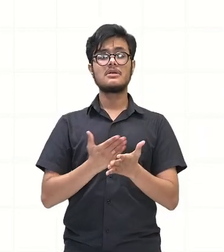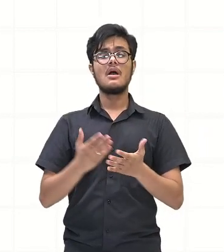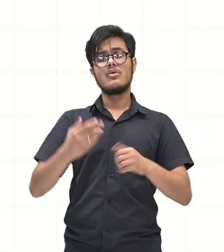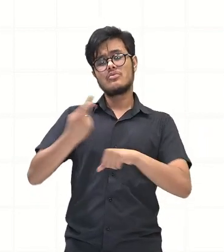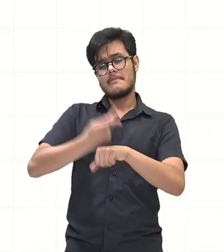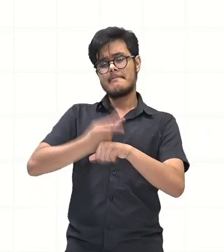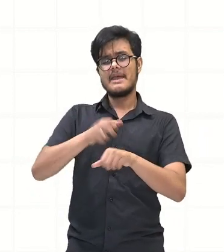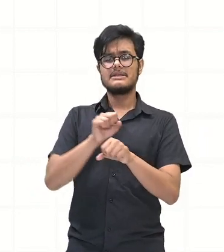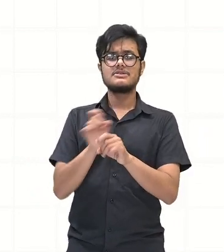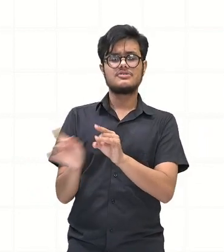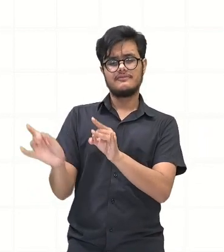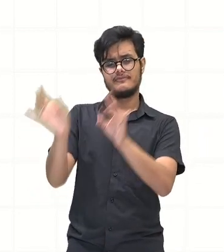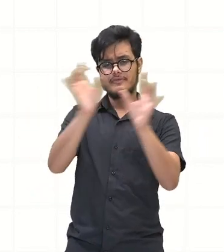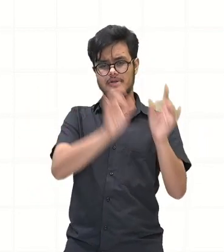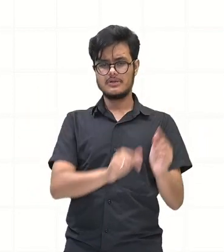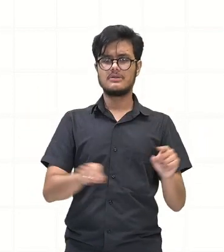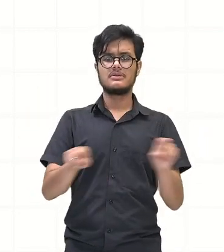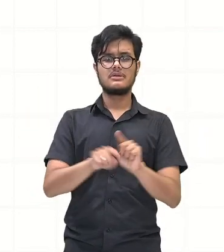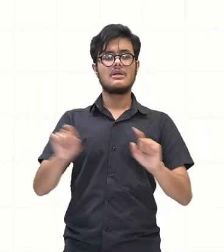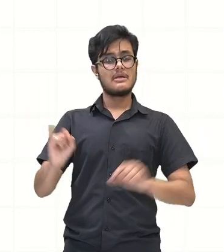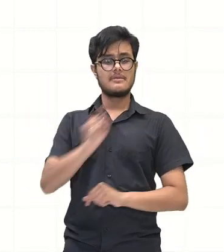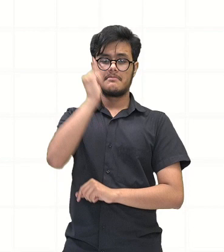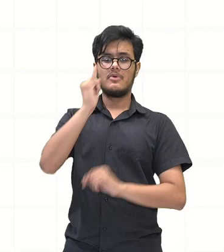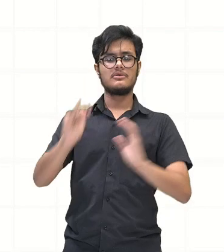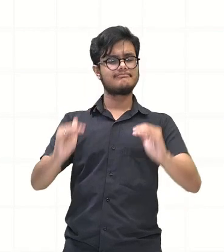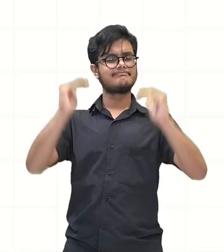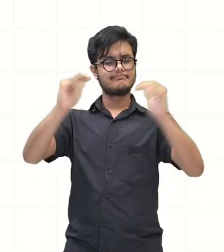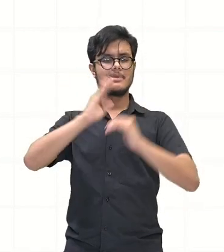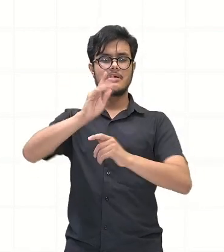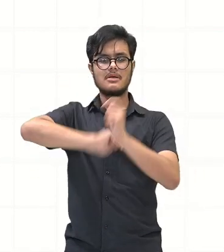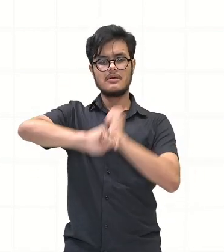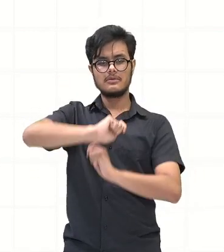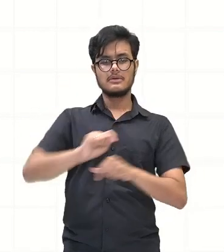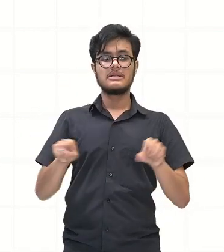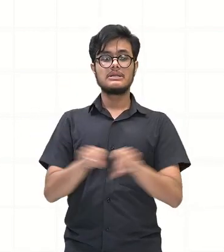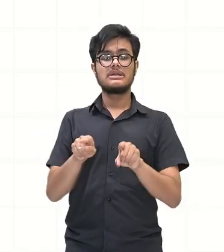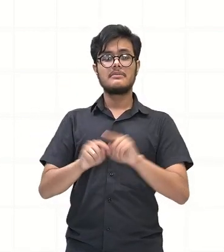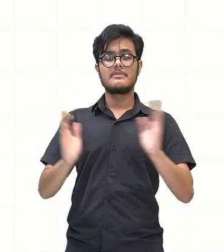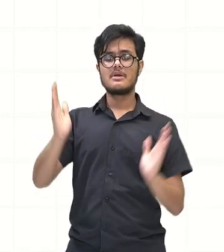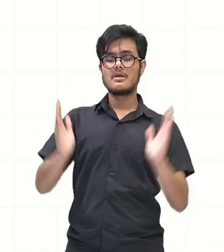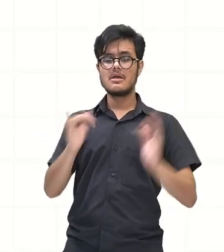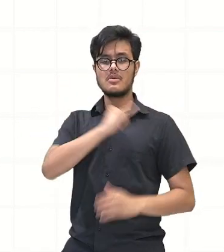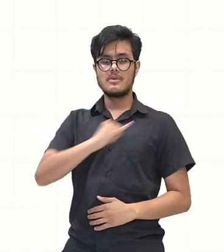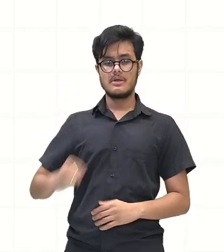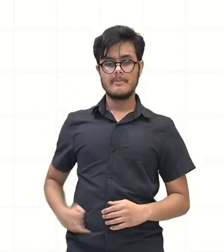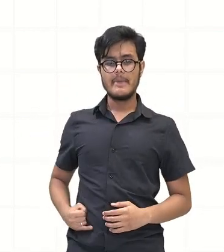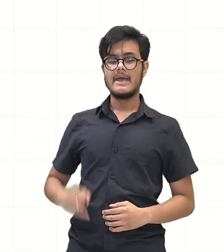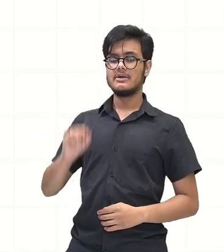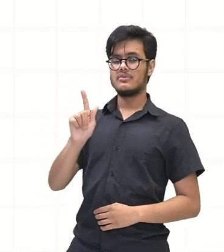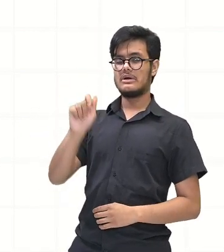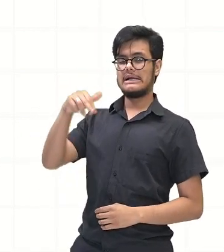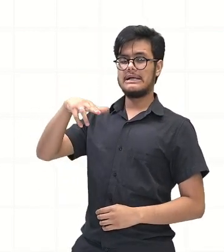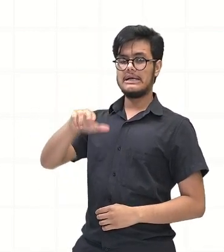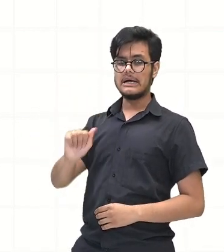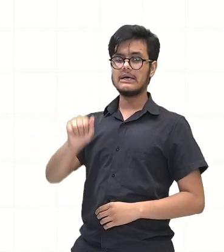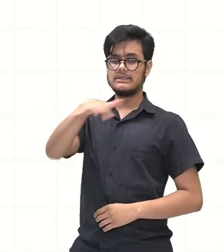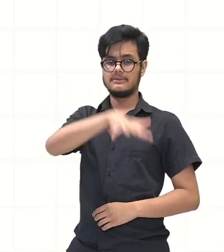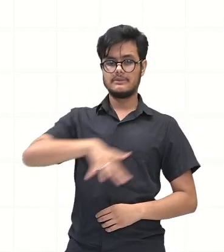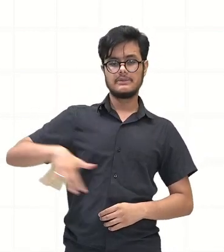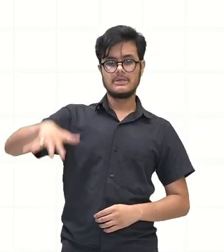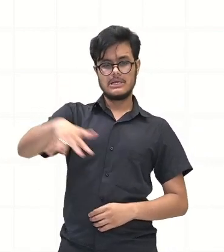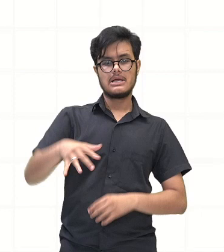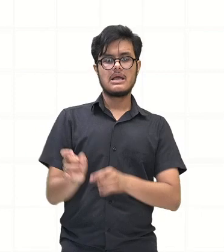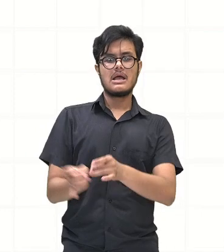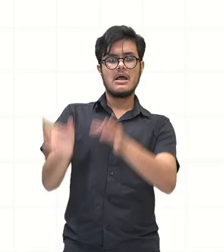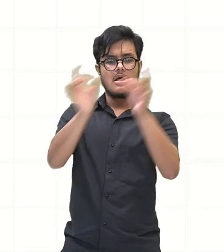de minério, que era um dos pilares da economia. E como um exemplo desses grupos, né, desses